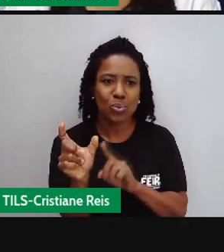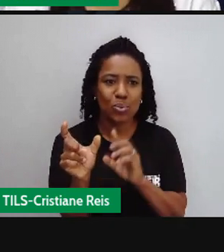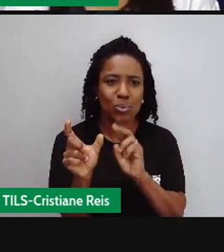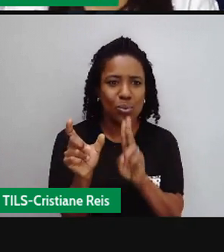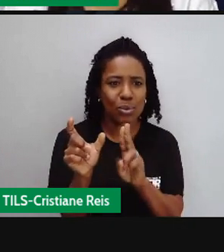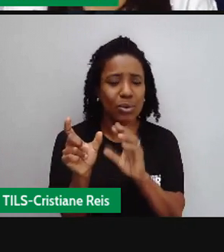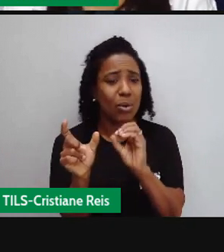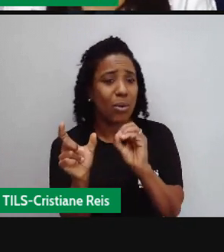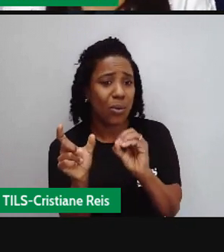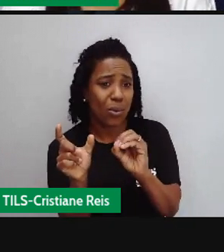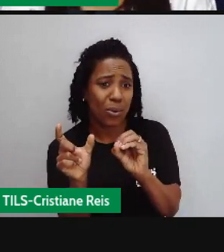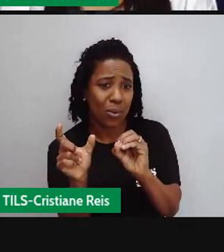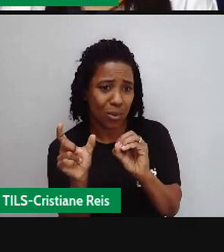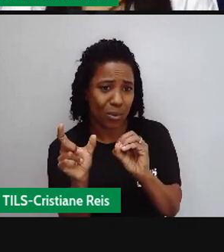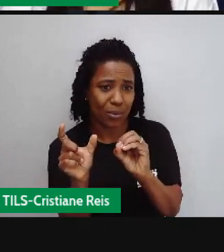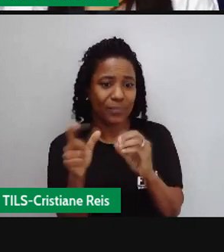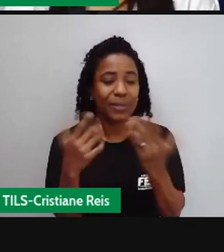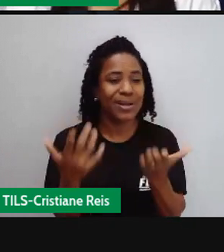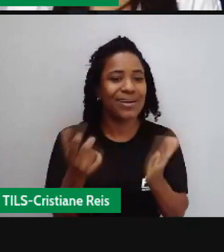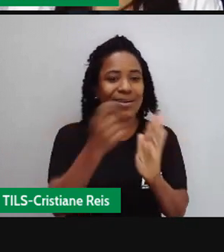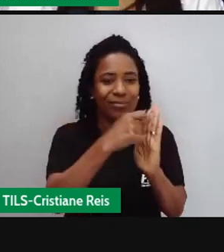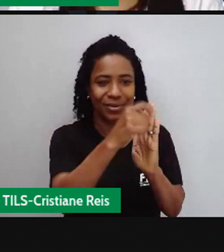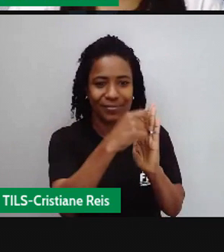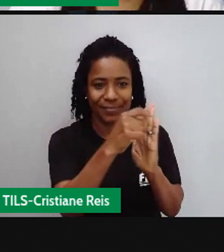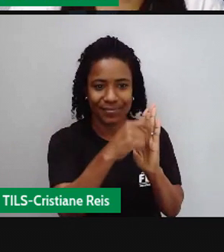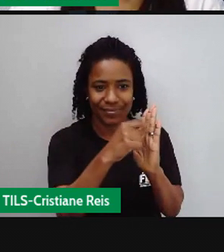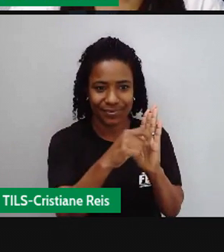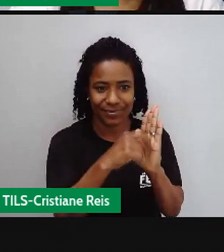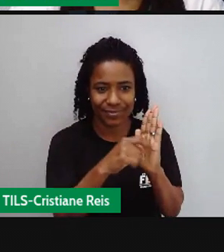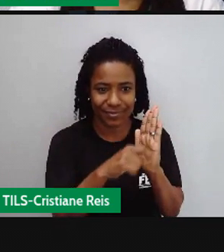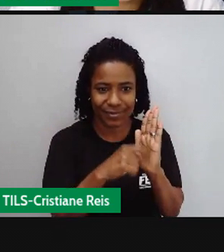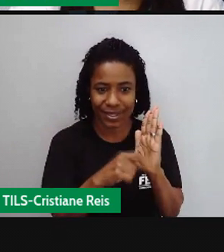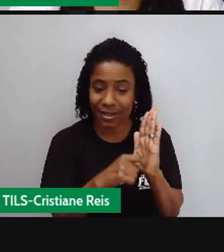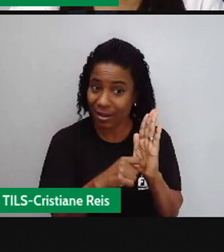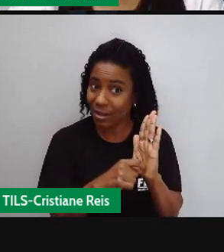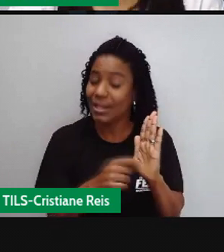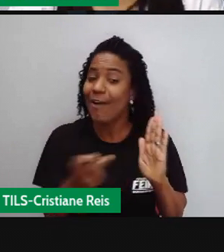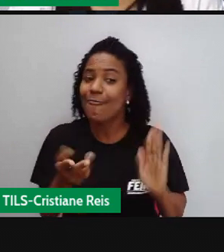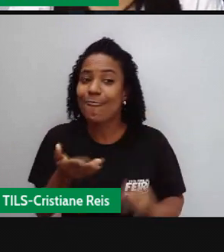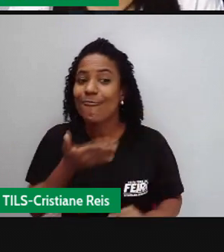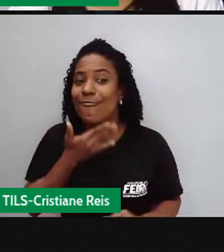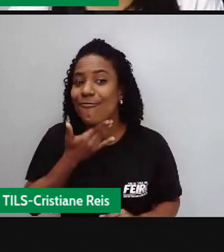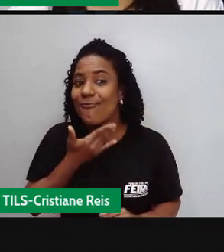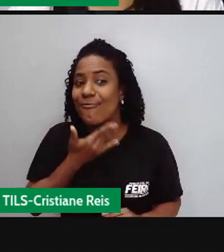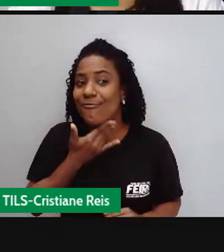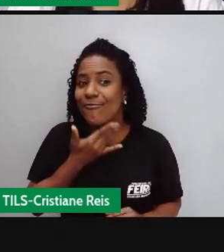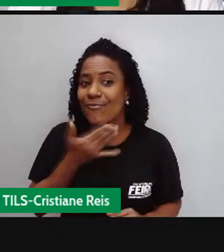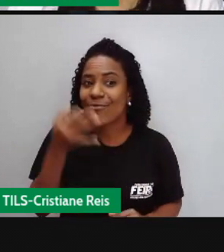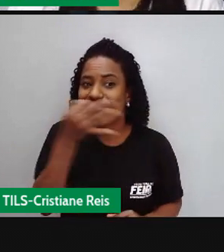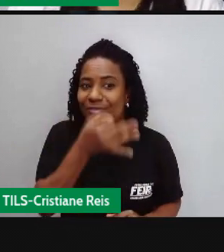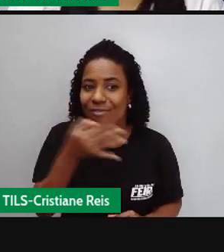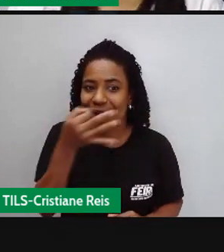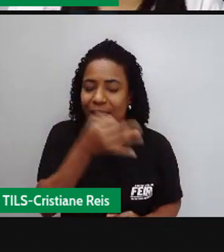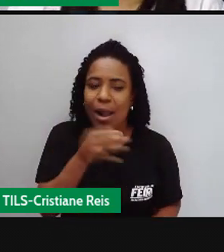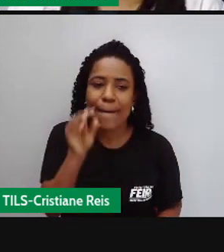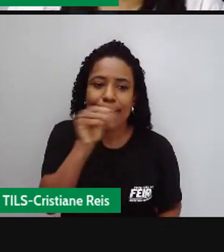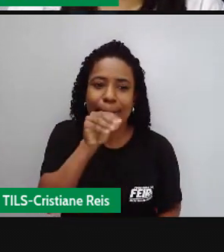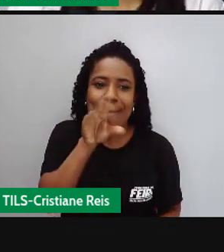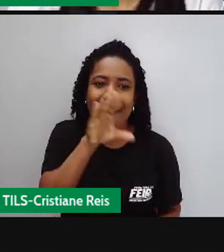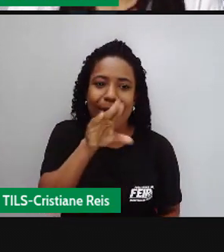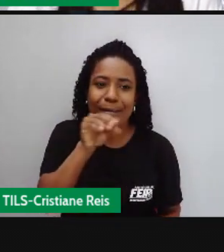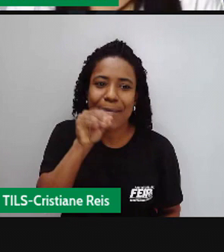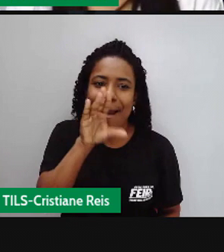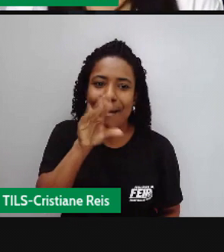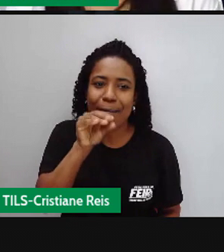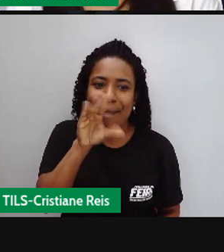na linguagem escrita. Então, elas têm essa semelhança na oralidade, mas na escrita eu vou escrever com